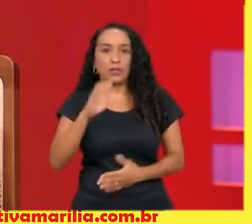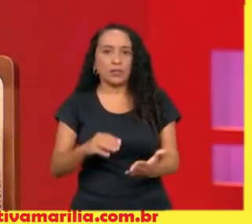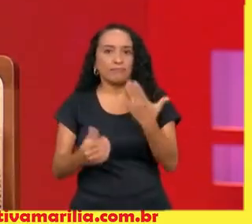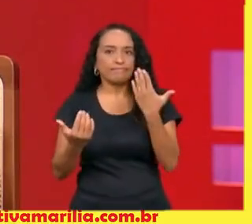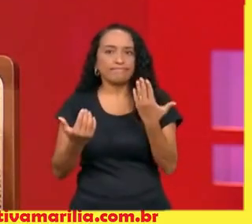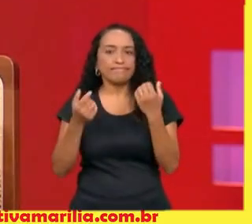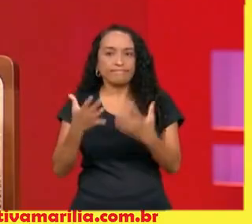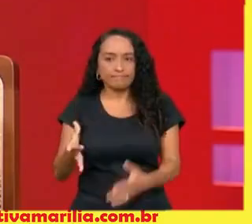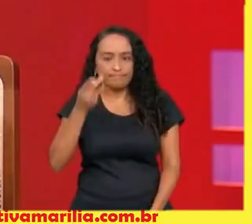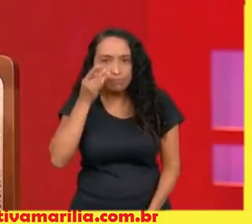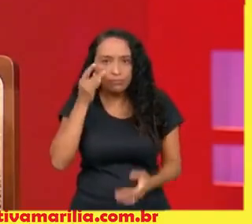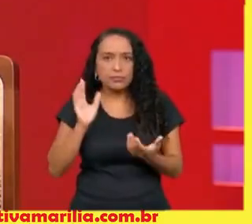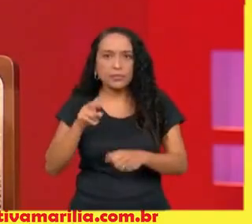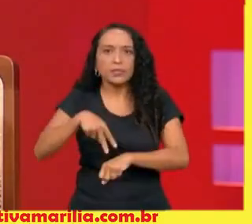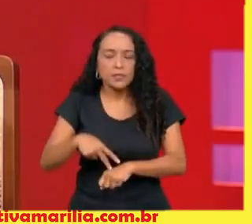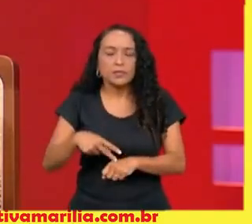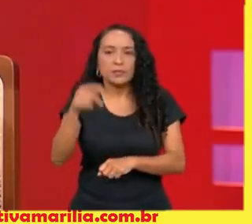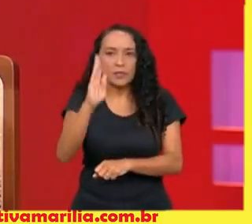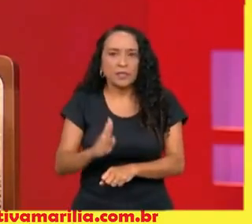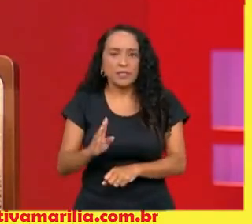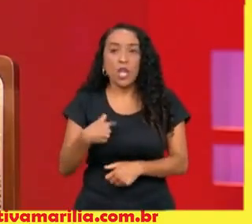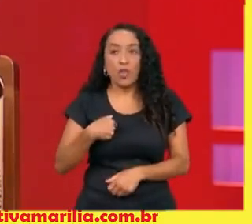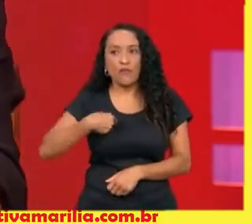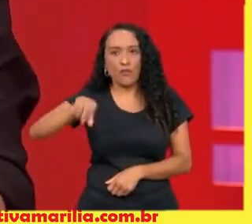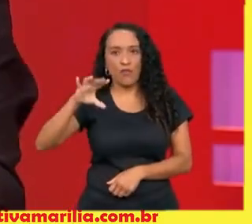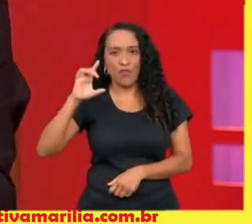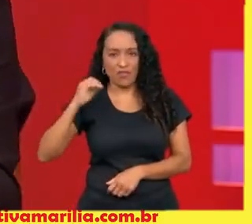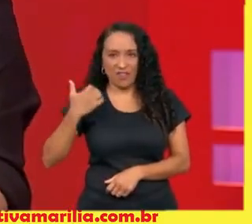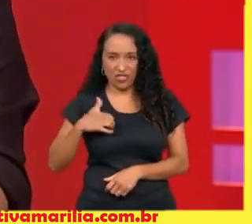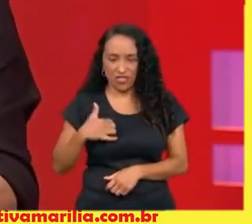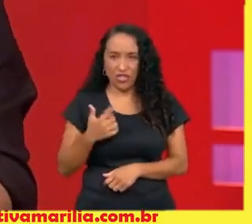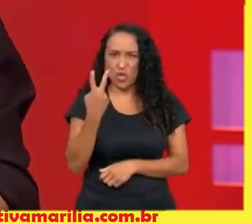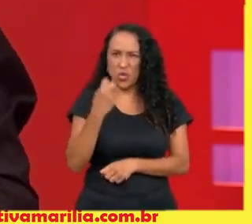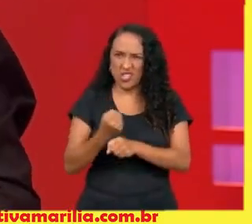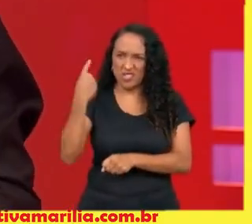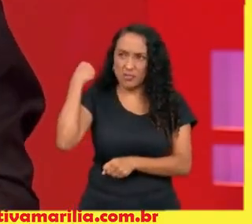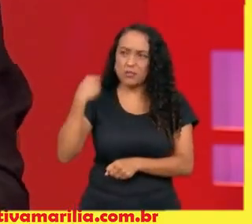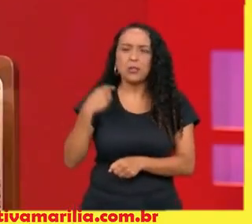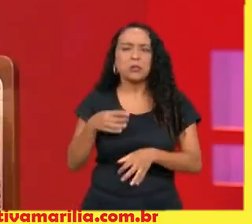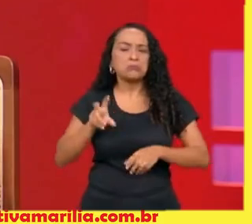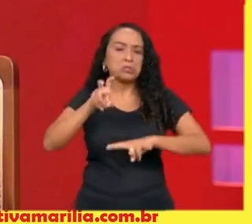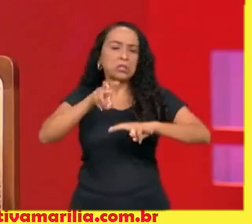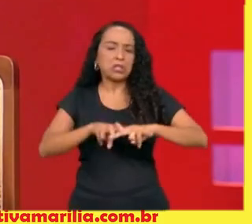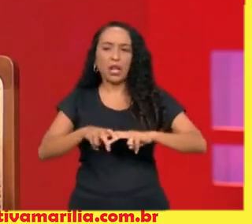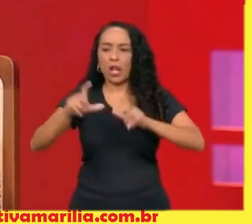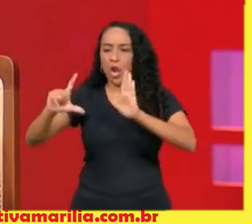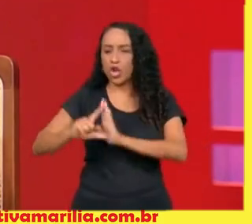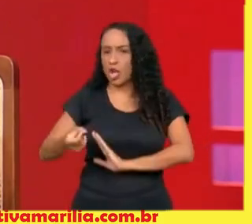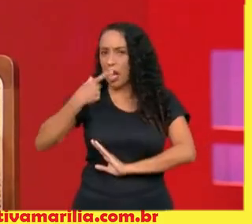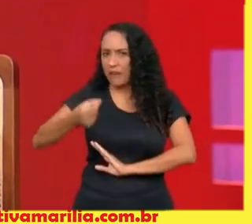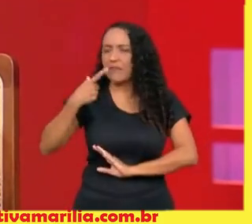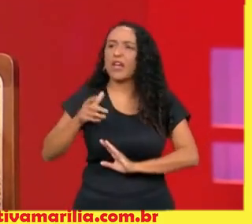Nesses momentos. Sabe que eu estive na Argentina 2 anos atrás e sentei numa cafeteria, peguei um jornal local, um jornal, acho que era o